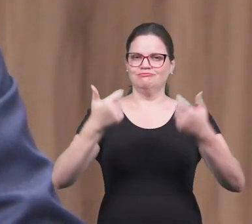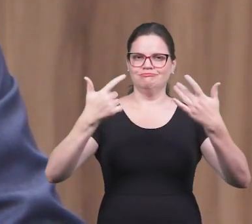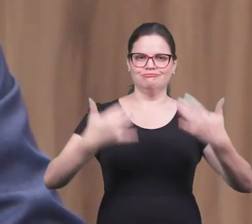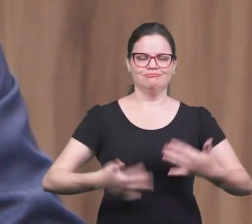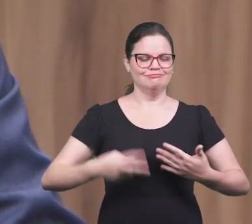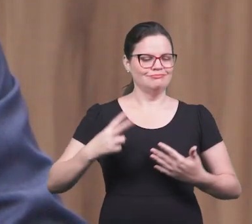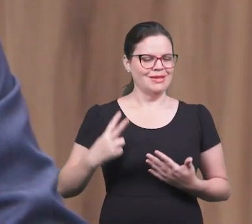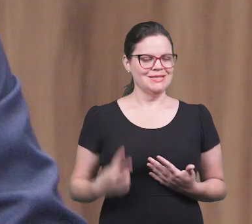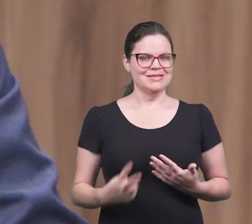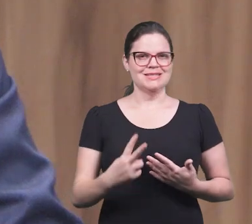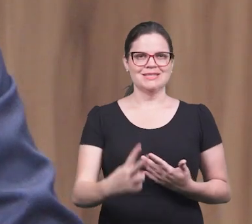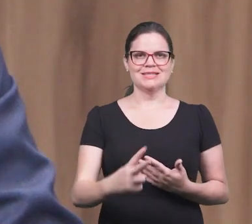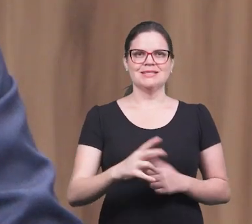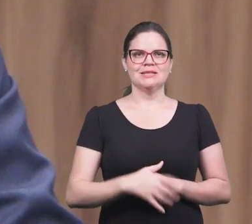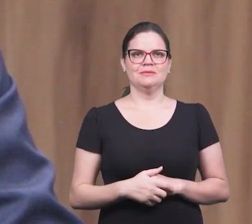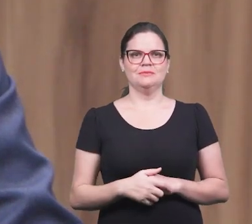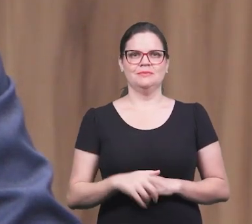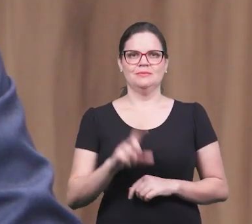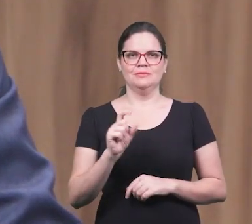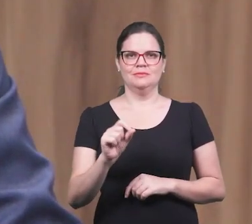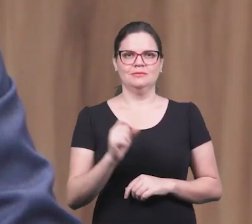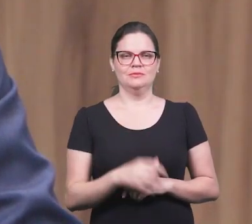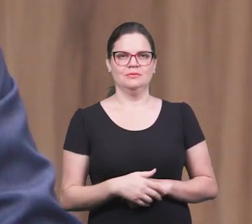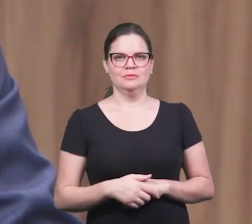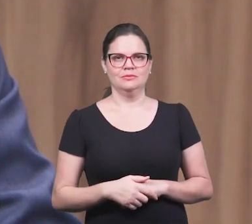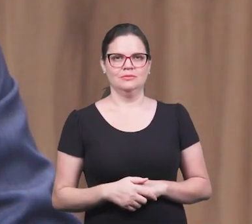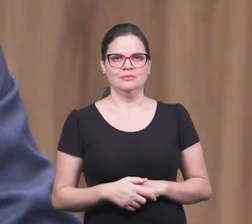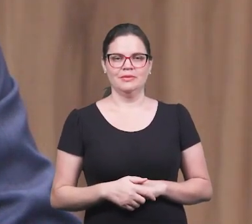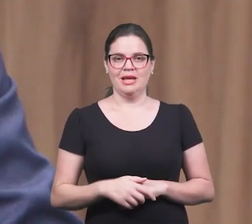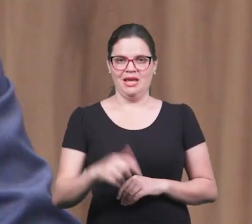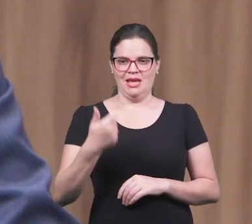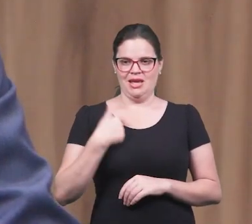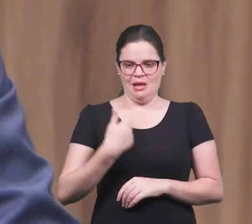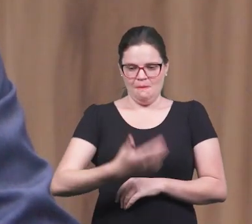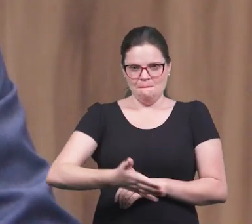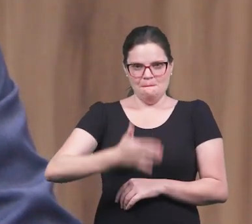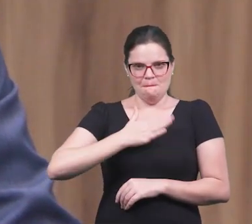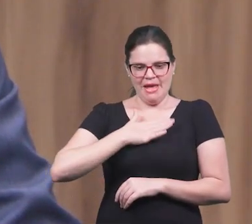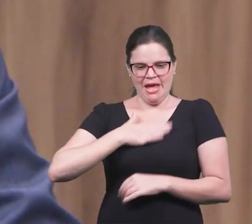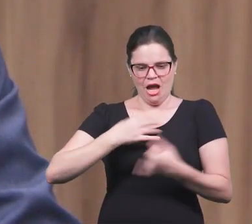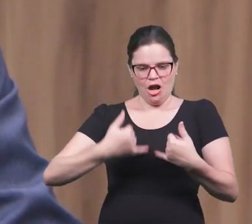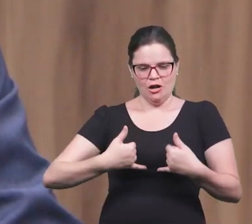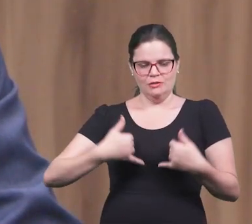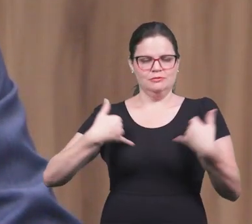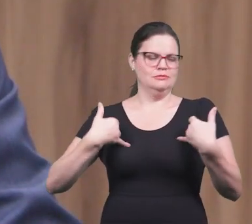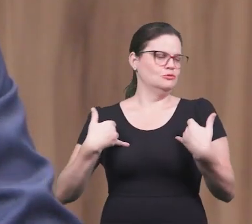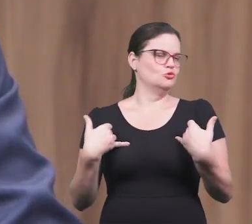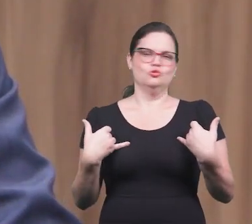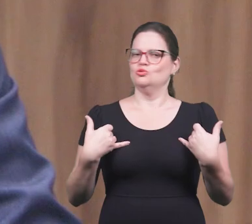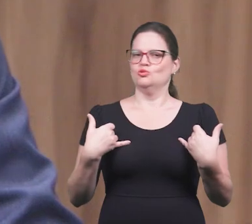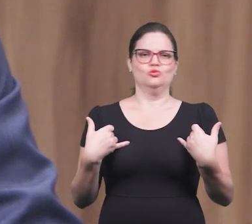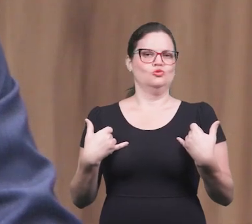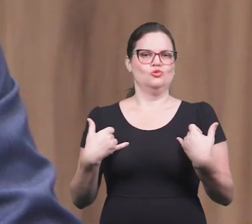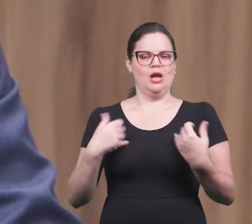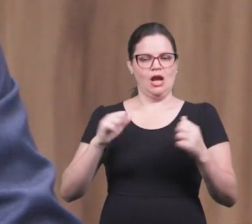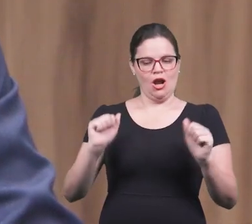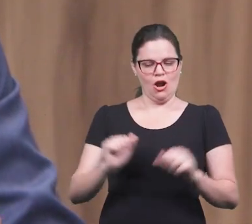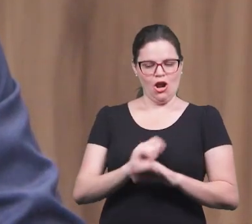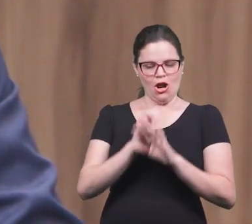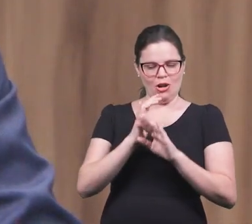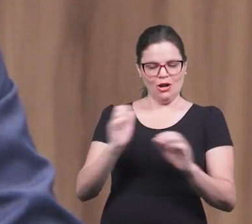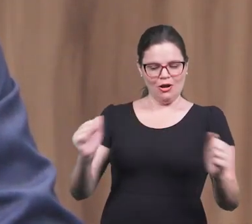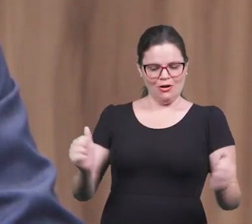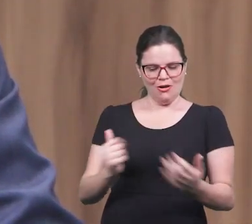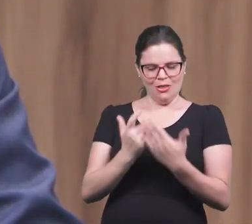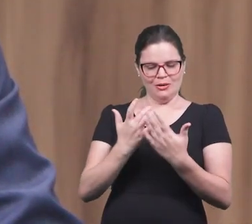firmeza, ele não atribuiu a ele o que aconteceu. Lutero até dizia o seguinte: eu não